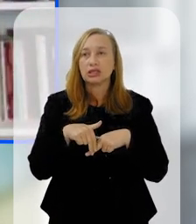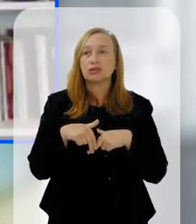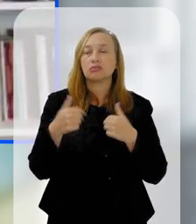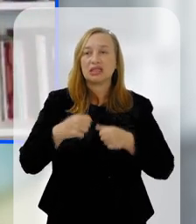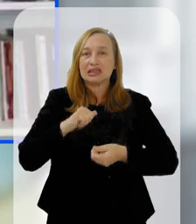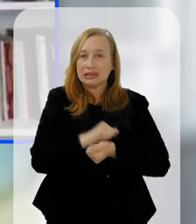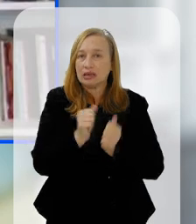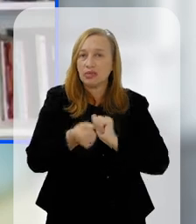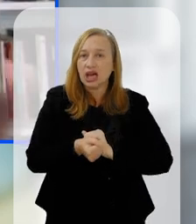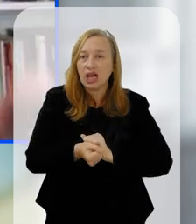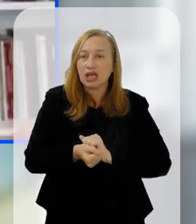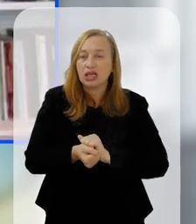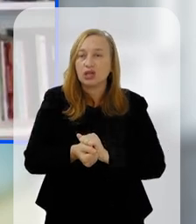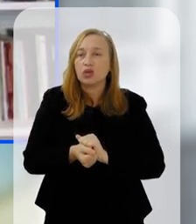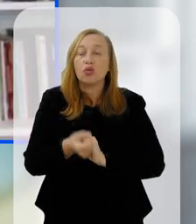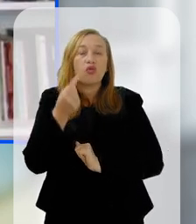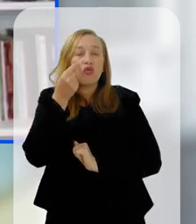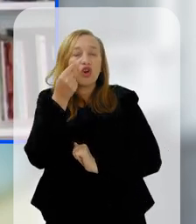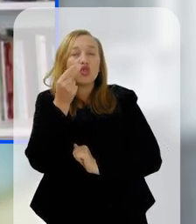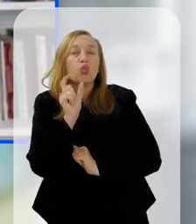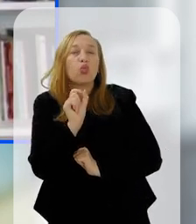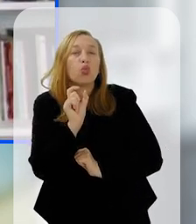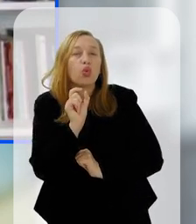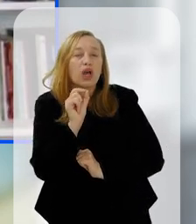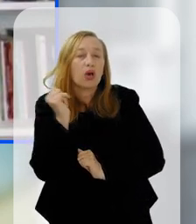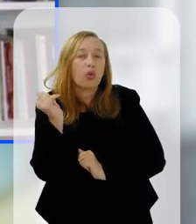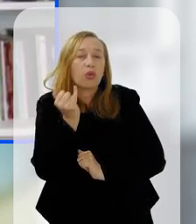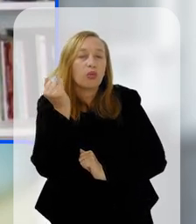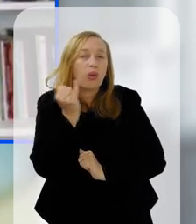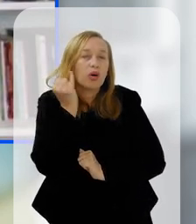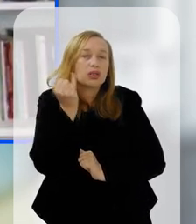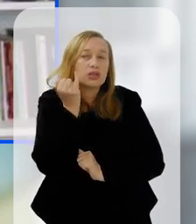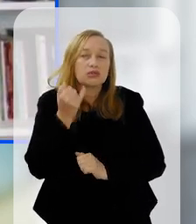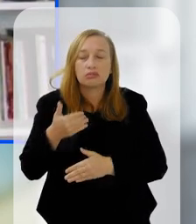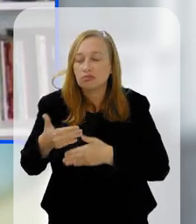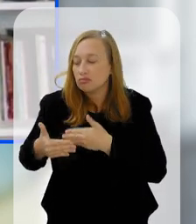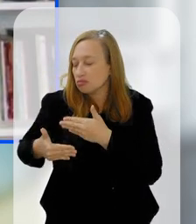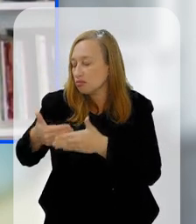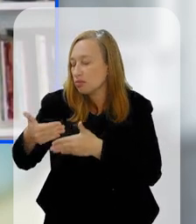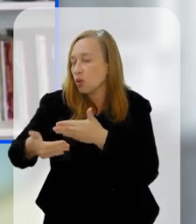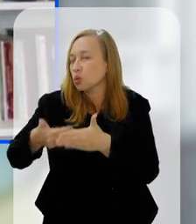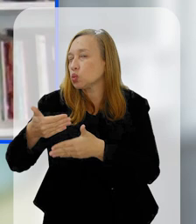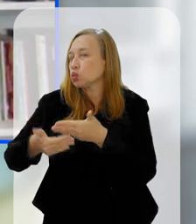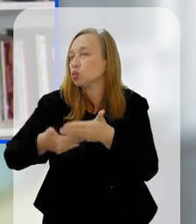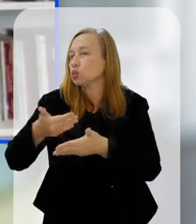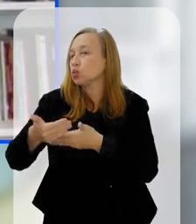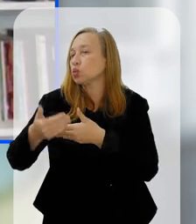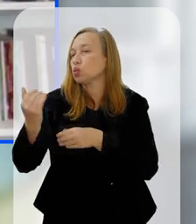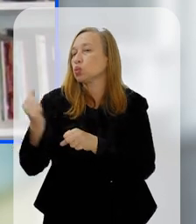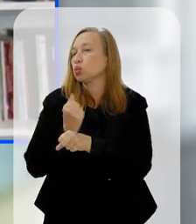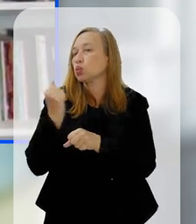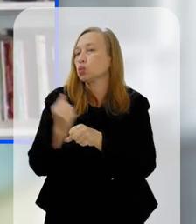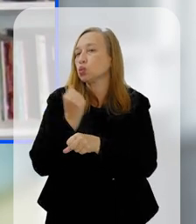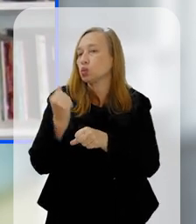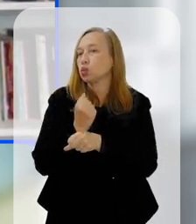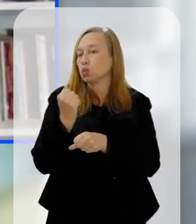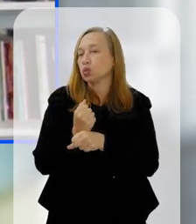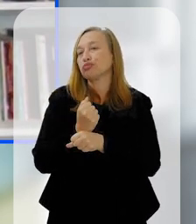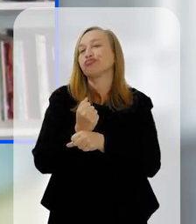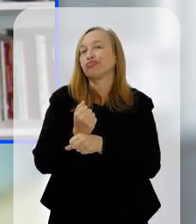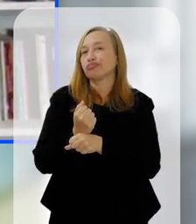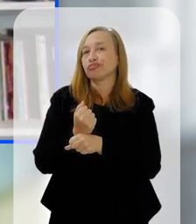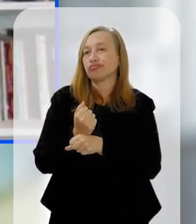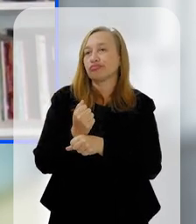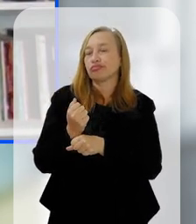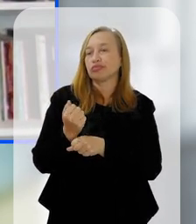por isso, a gente tem que se ajustar. E aí, o que que eu vejo assim como importante nesse processo de